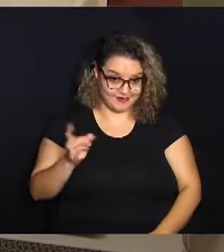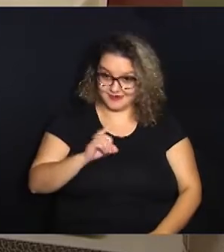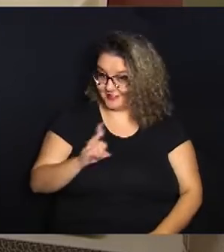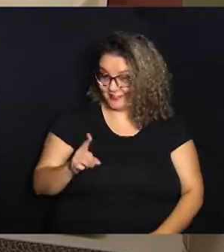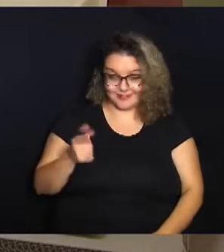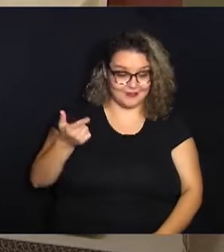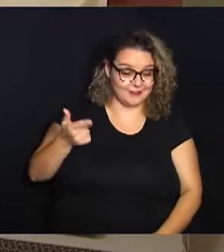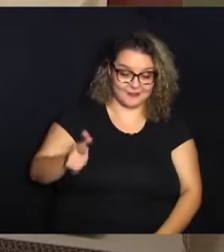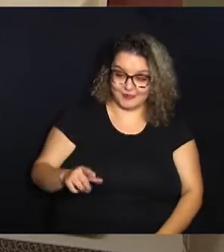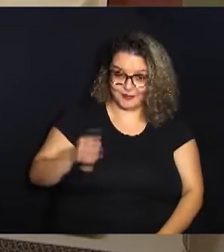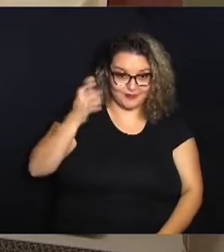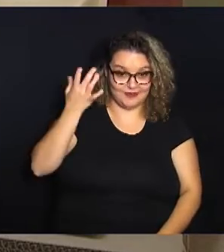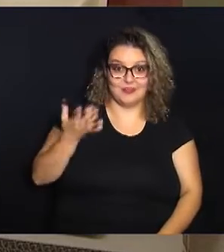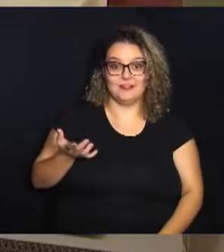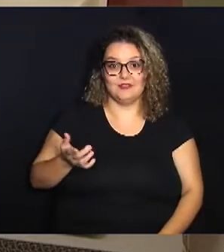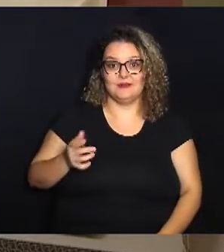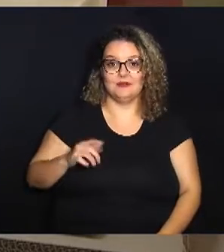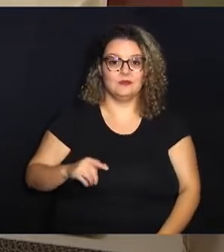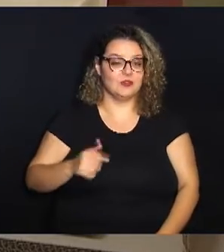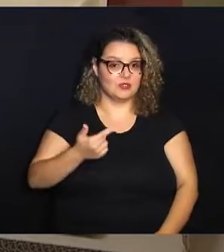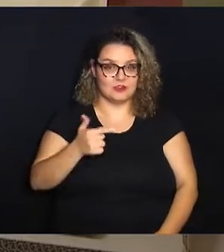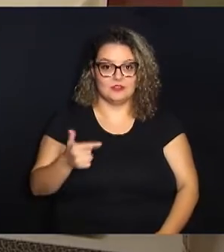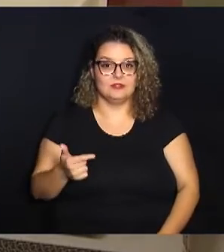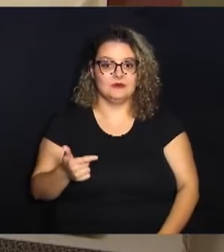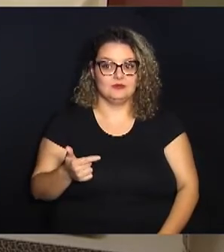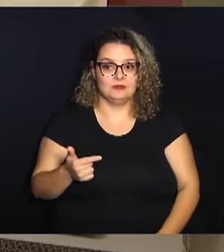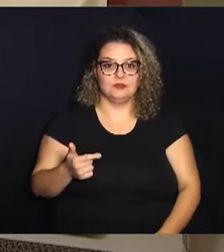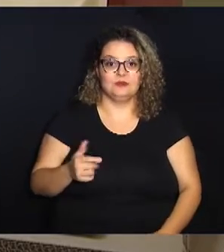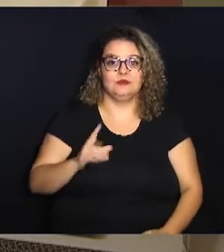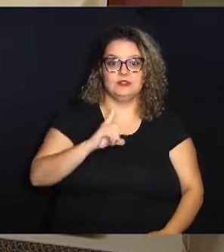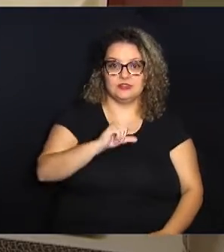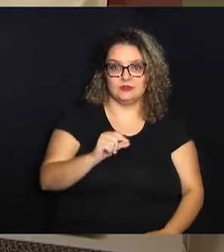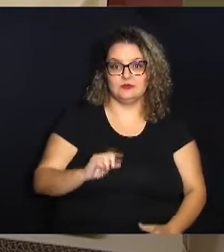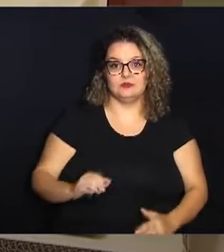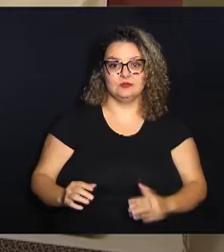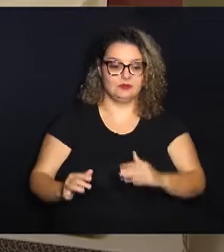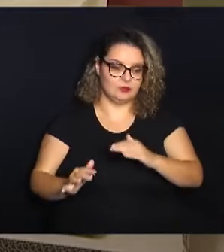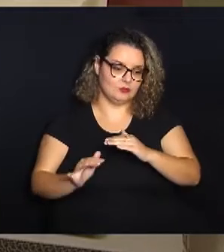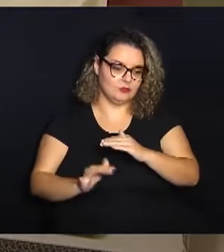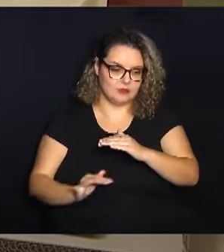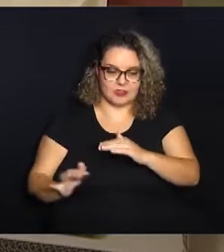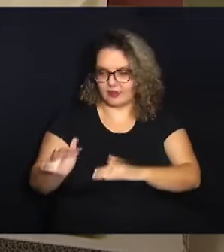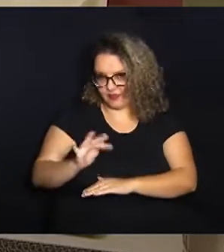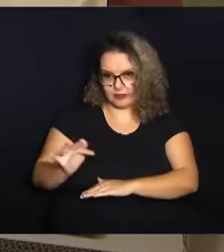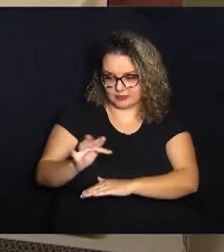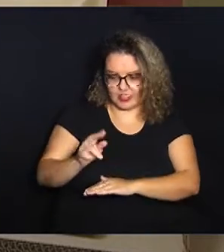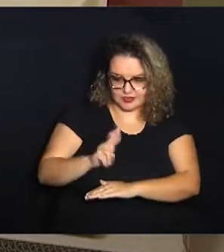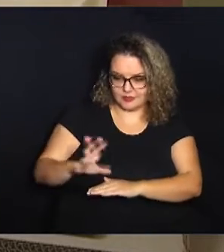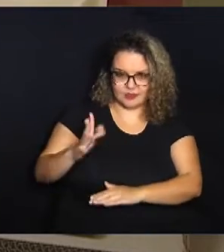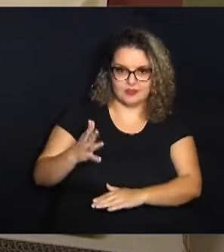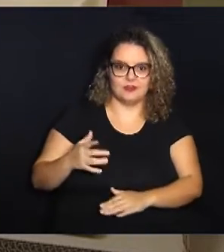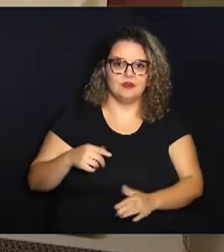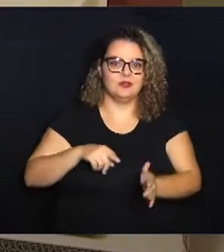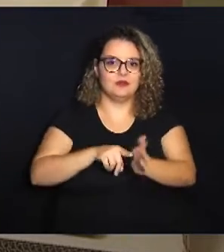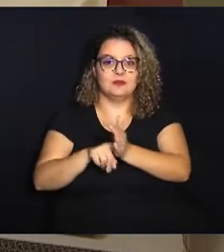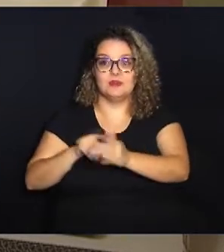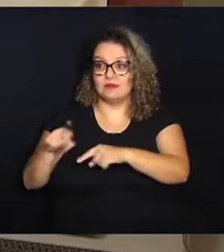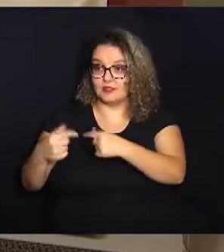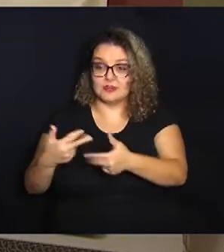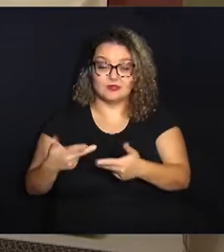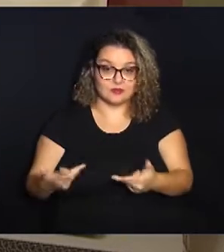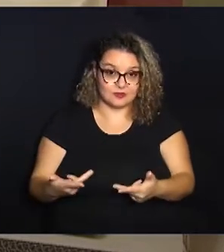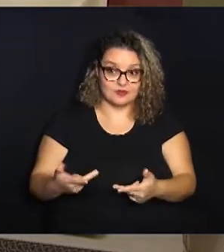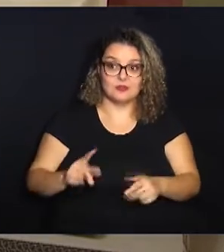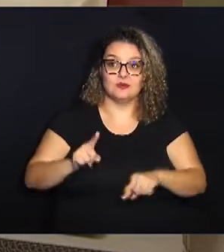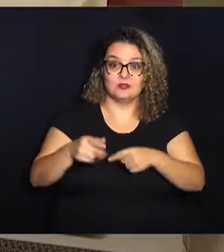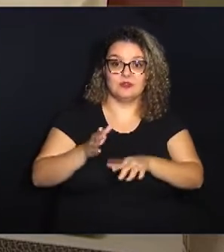fácil, porque acabou que a gente não saiu da universidade. Por mais que eu seja pesquisador, eu pesquisava outras coisas, estava em